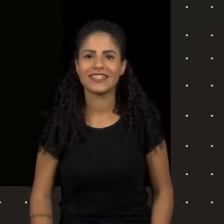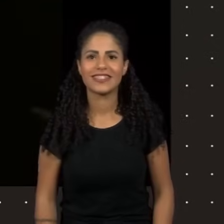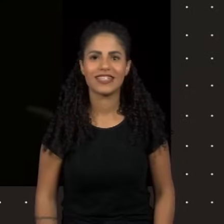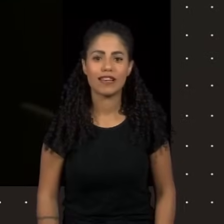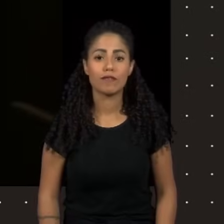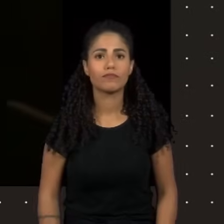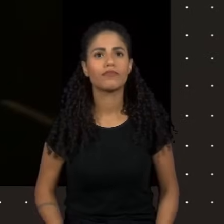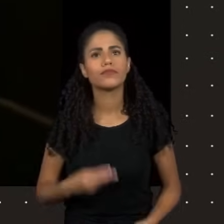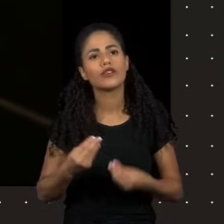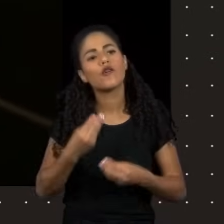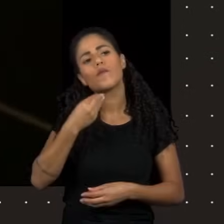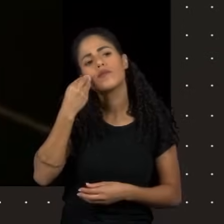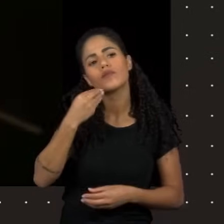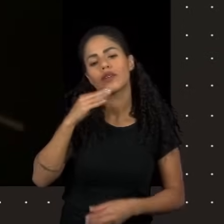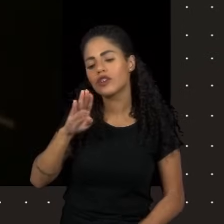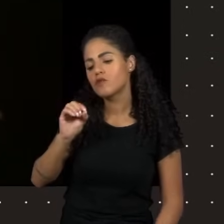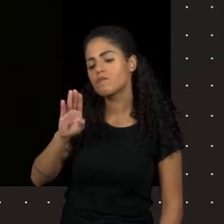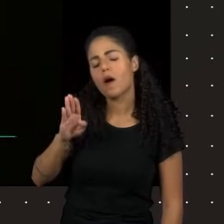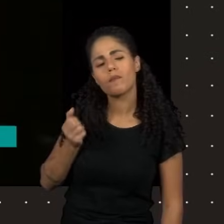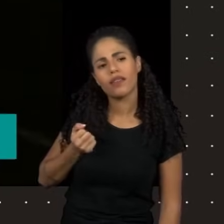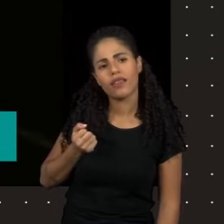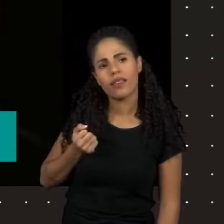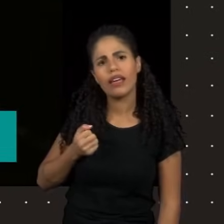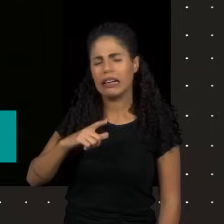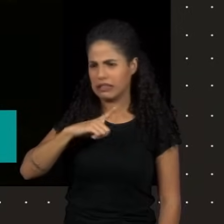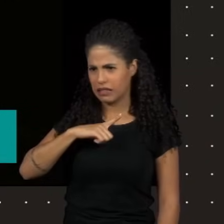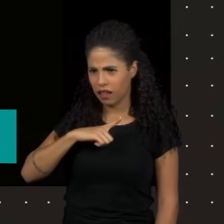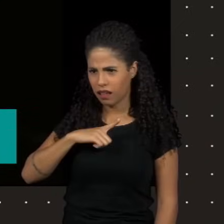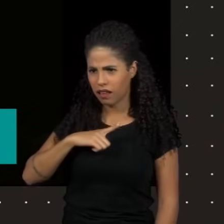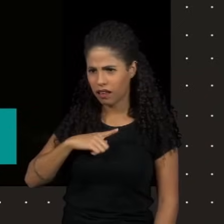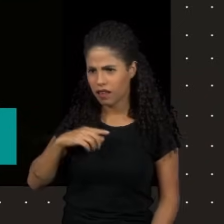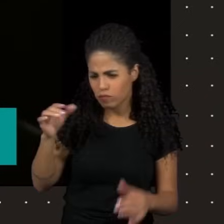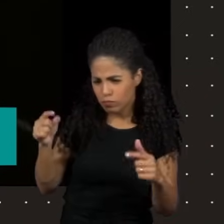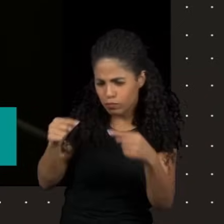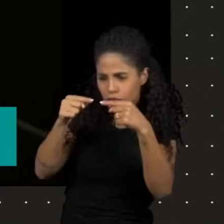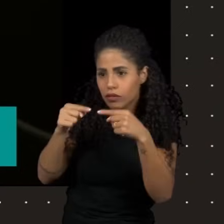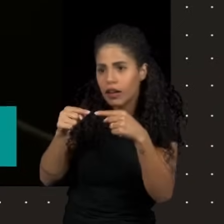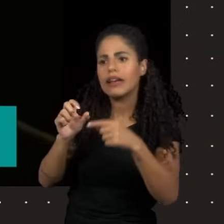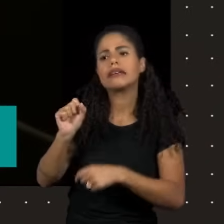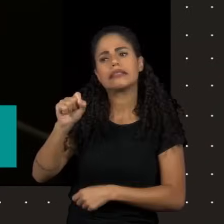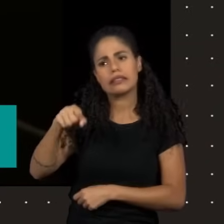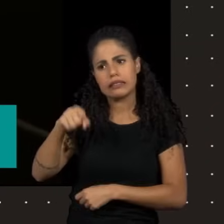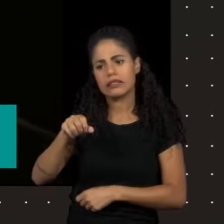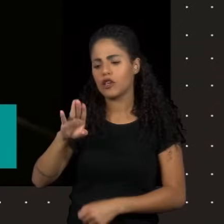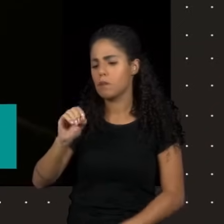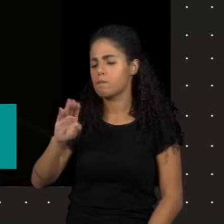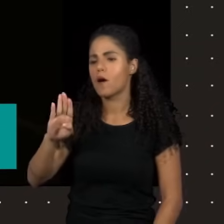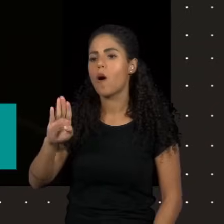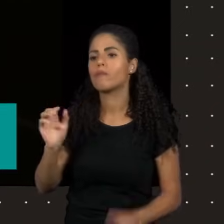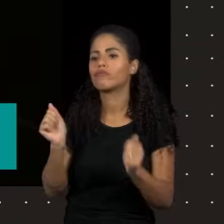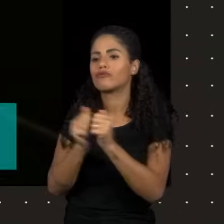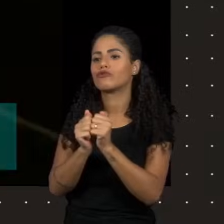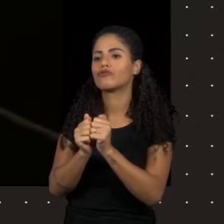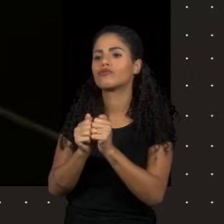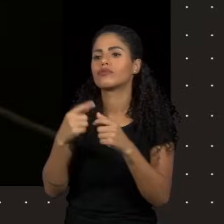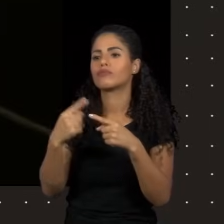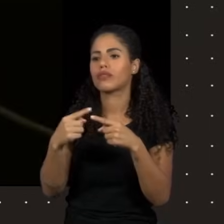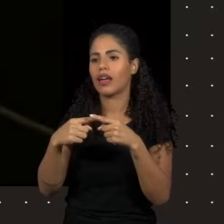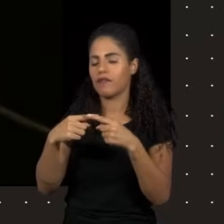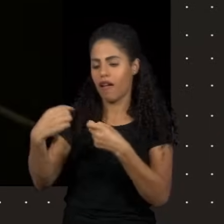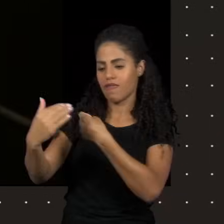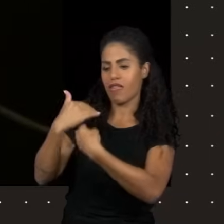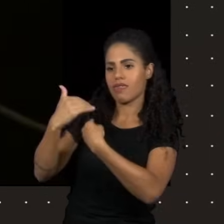com a tua experiência com o Bob Wilson, por exemplo? Muito. Muito, e depois muito com a Antônia Bujanra, que me estragou, né? Me